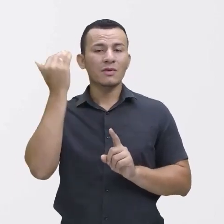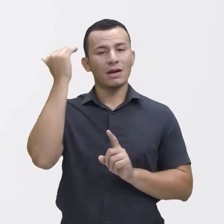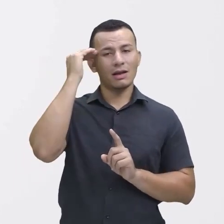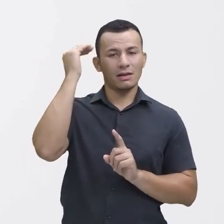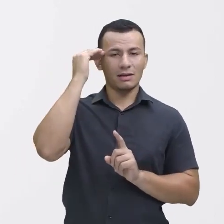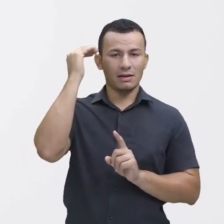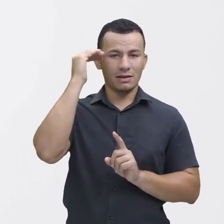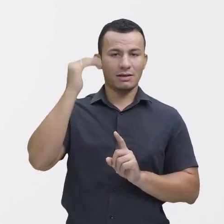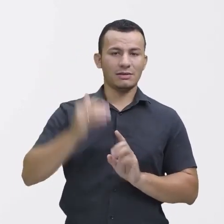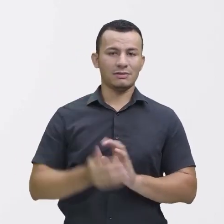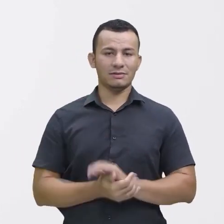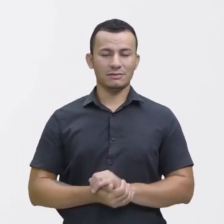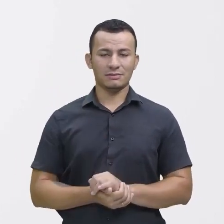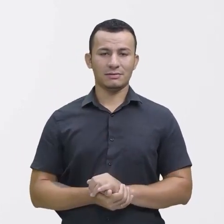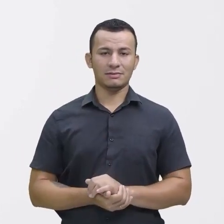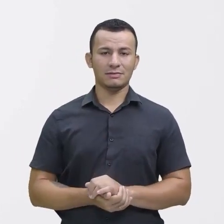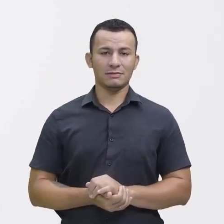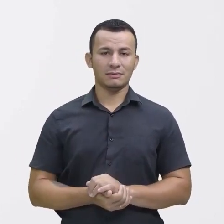Vamos lá?